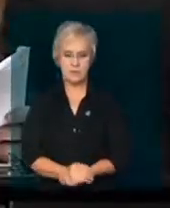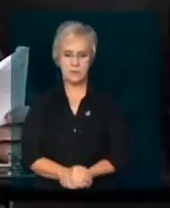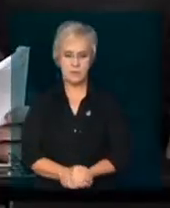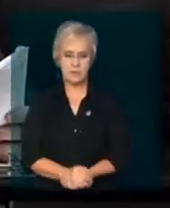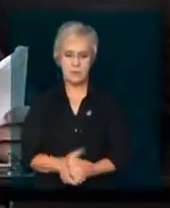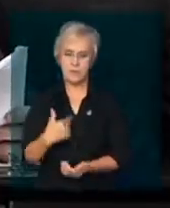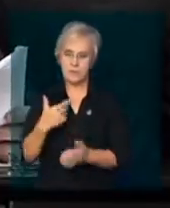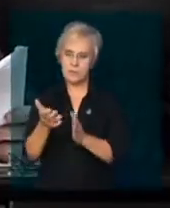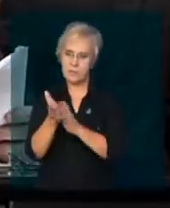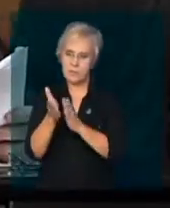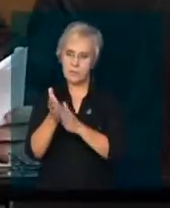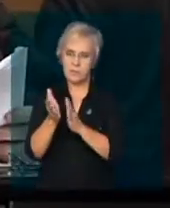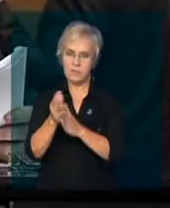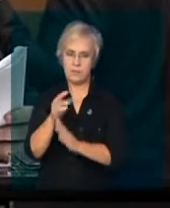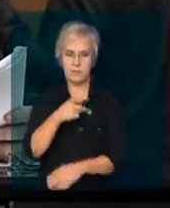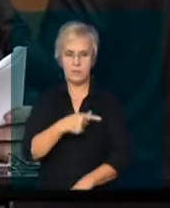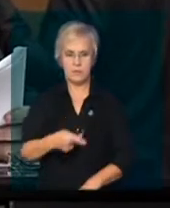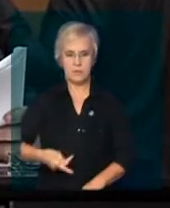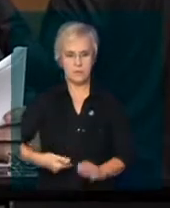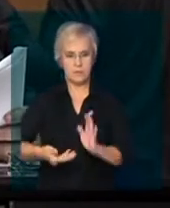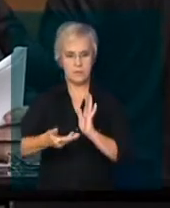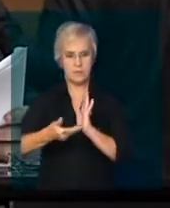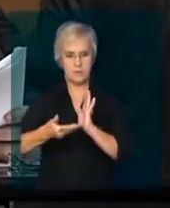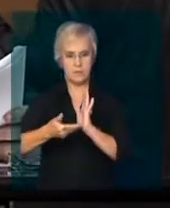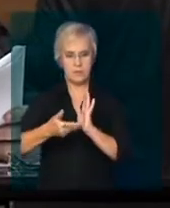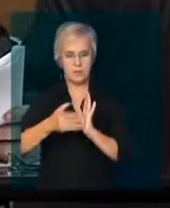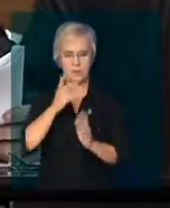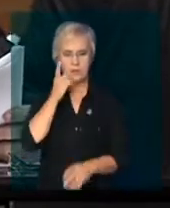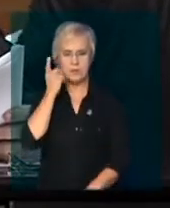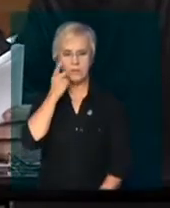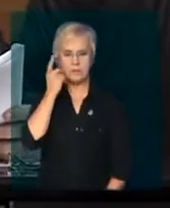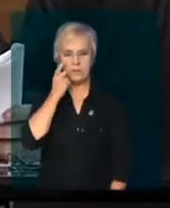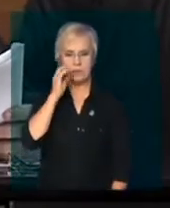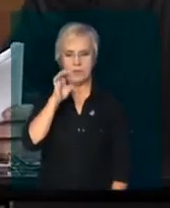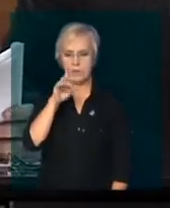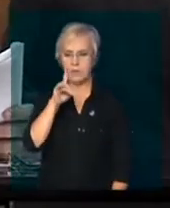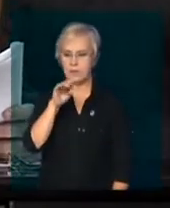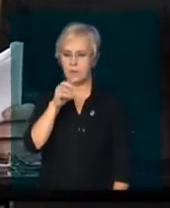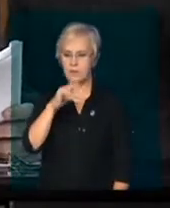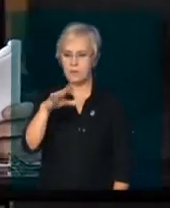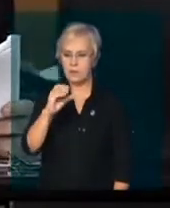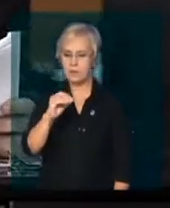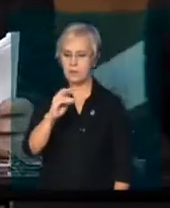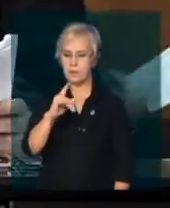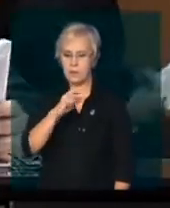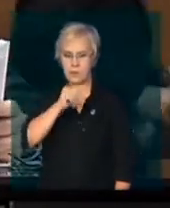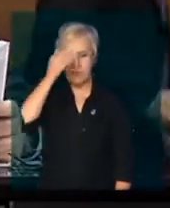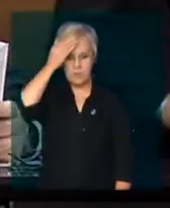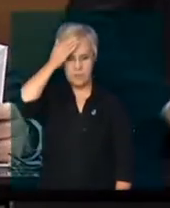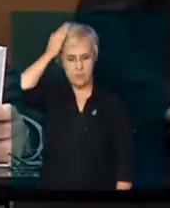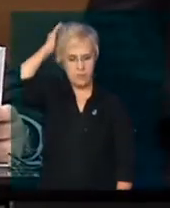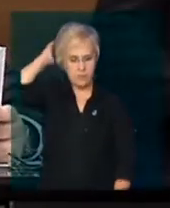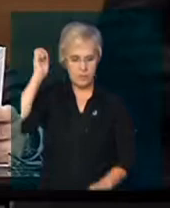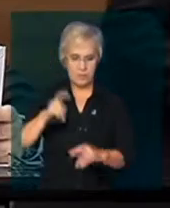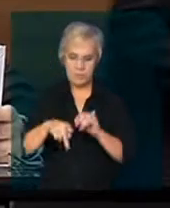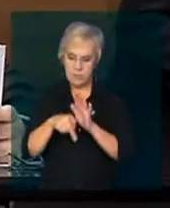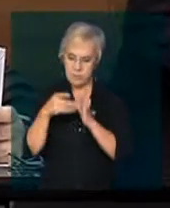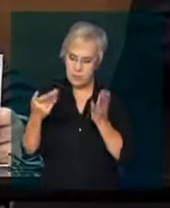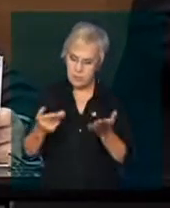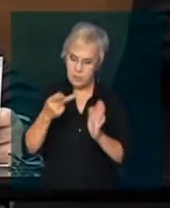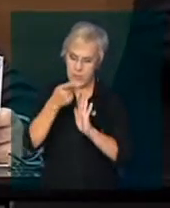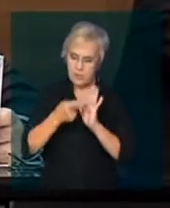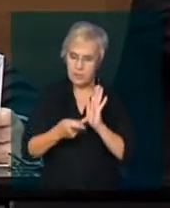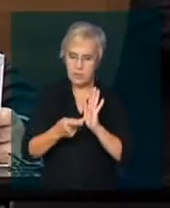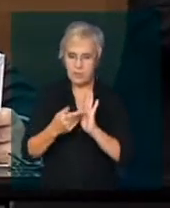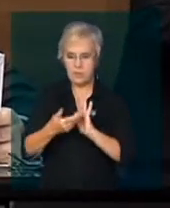Gostaria de parabenizar o presidente da Câmara dos Deputados, deputado Eduardo Cunha, pela idealização desse projeto